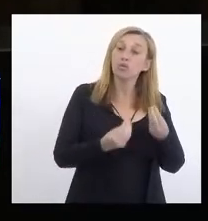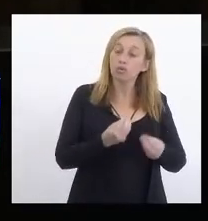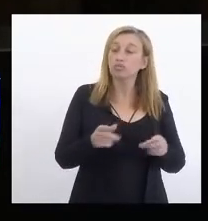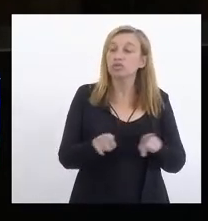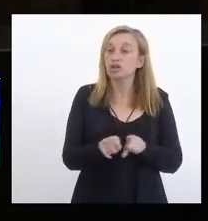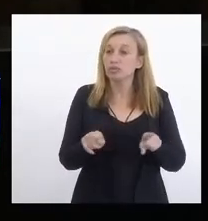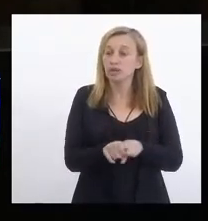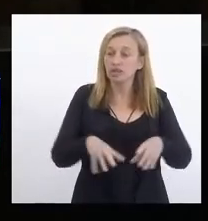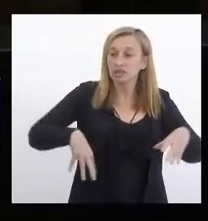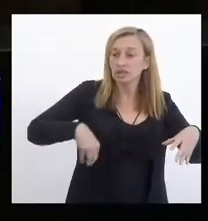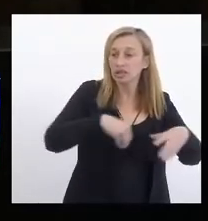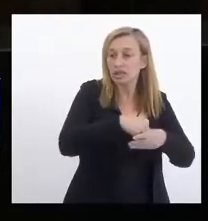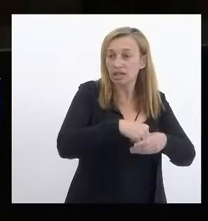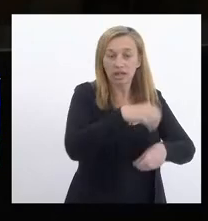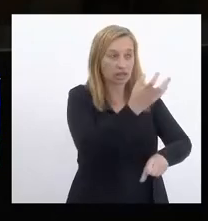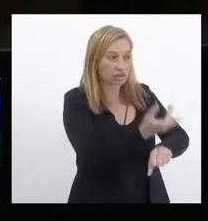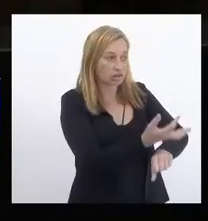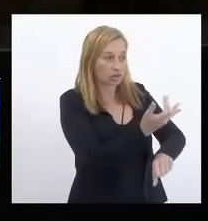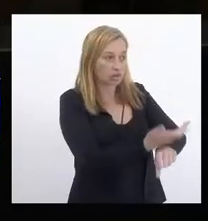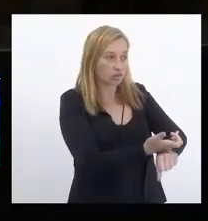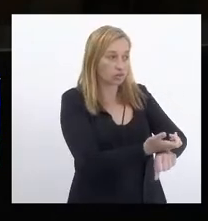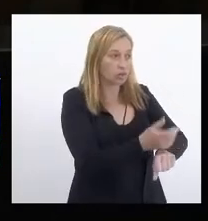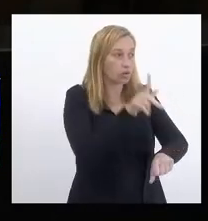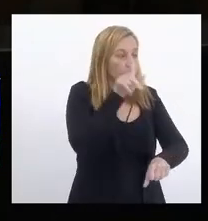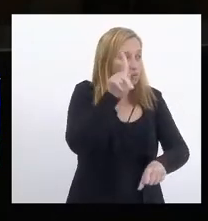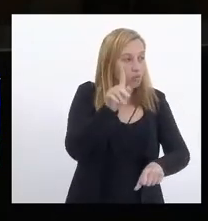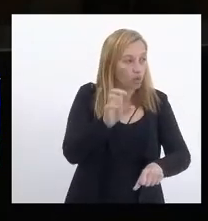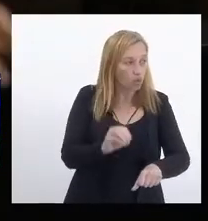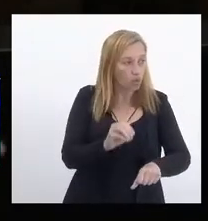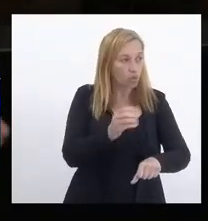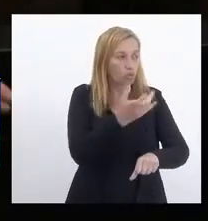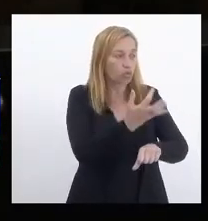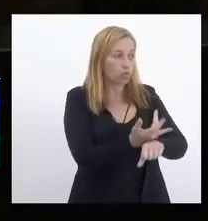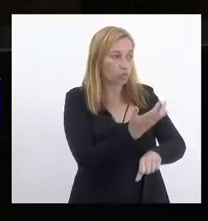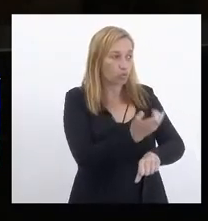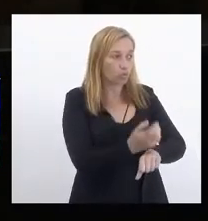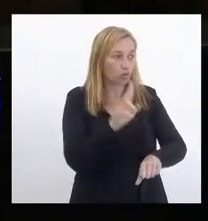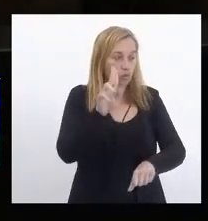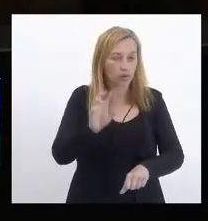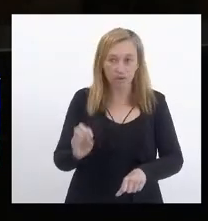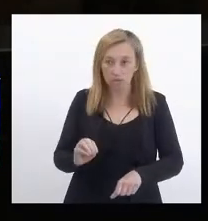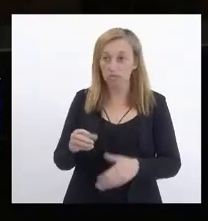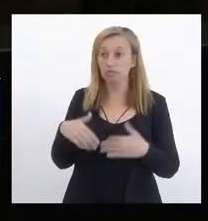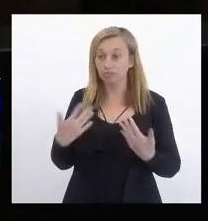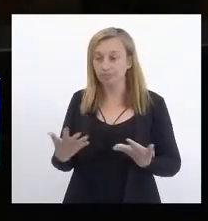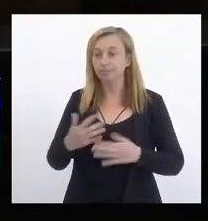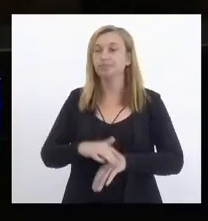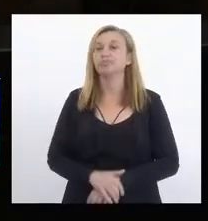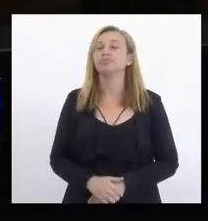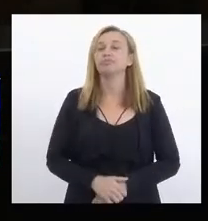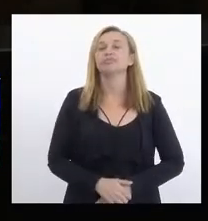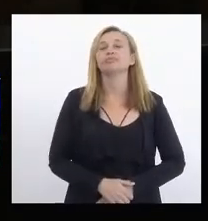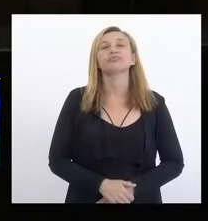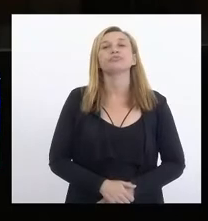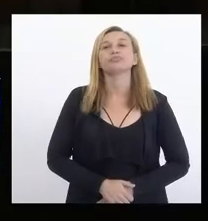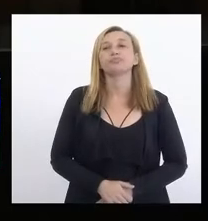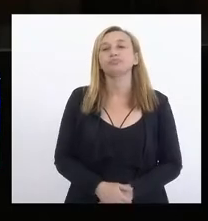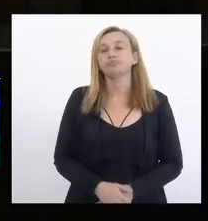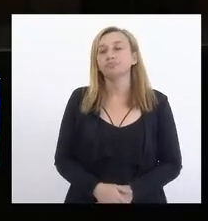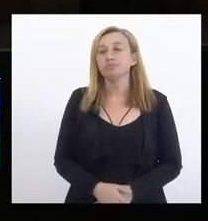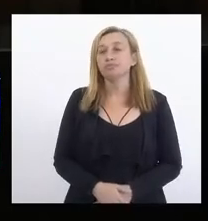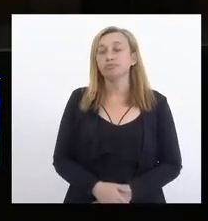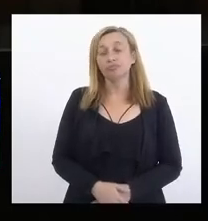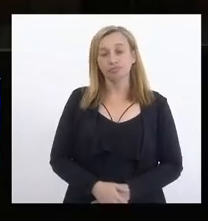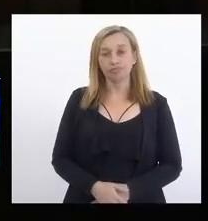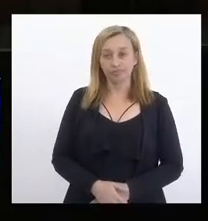de ser integrado e passar a ser polo ESO da UERJ. Né? Quer dizer, isso daí,